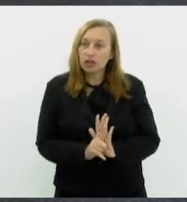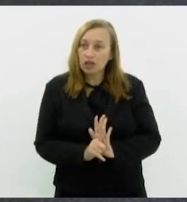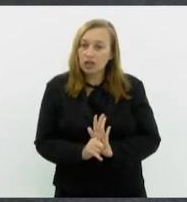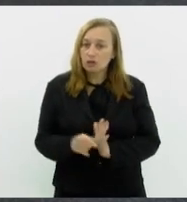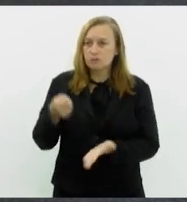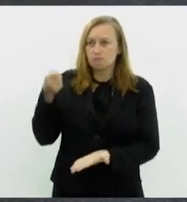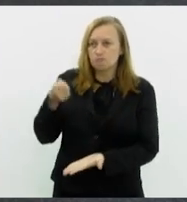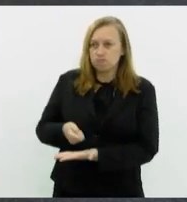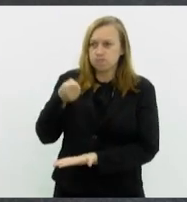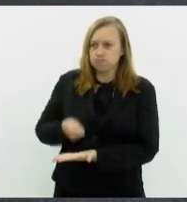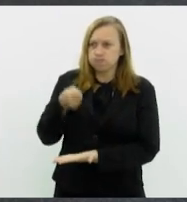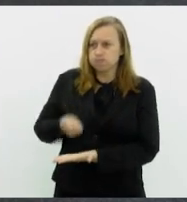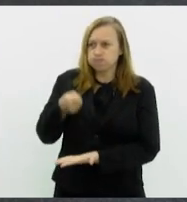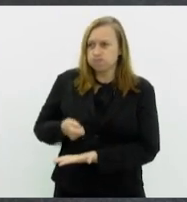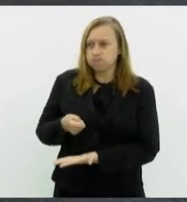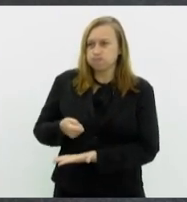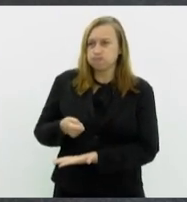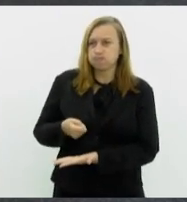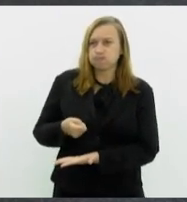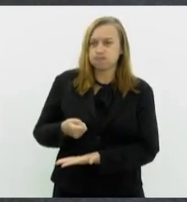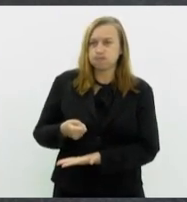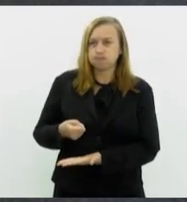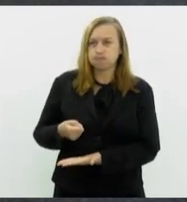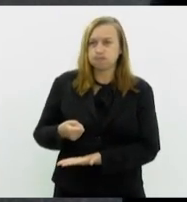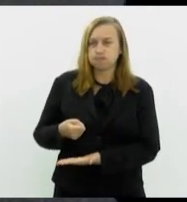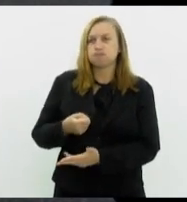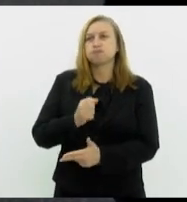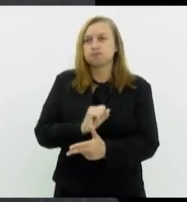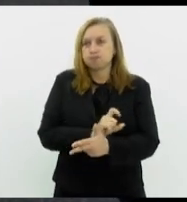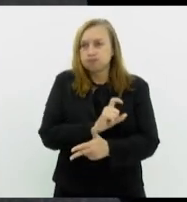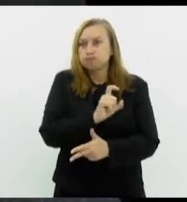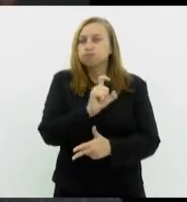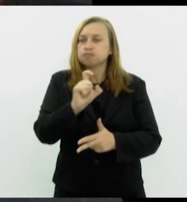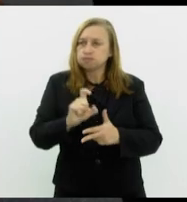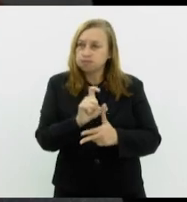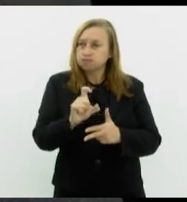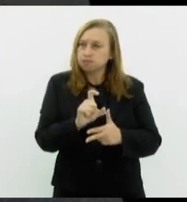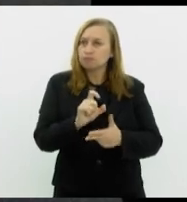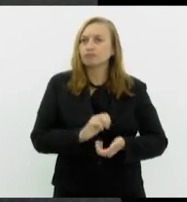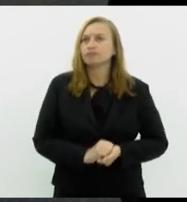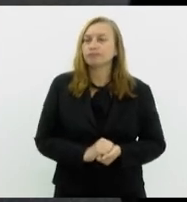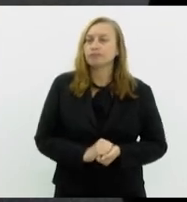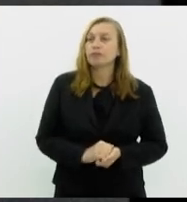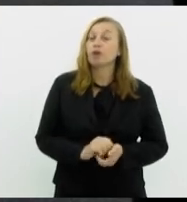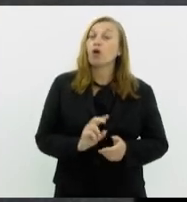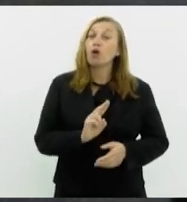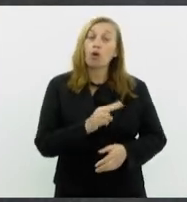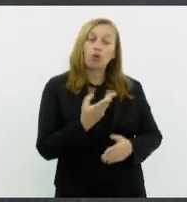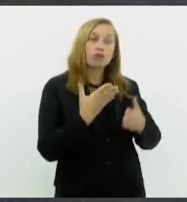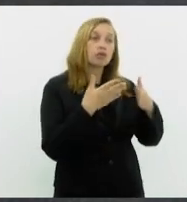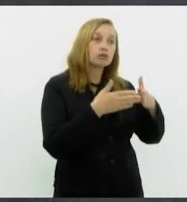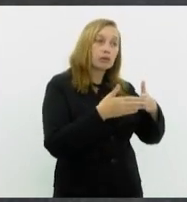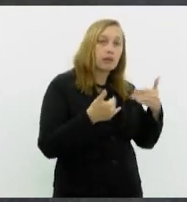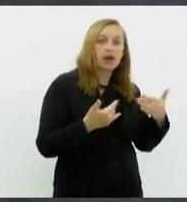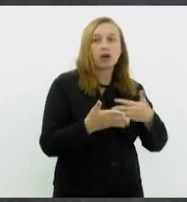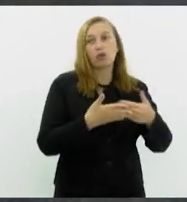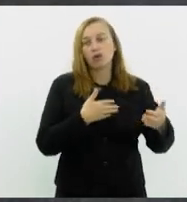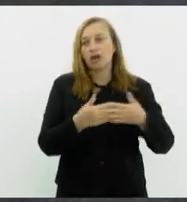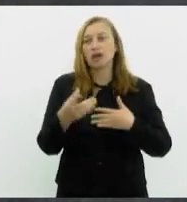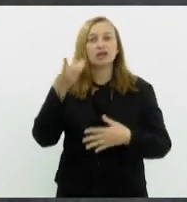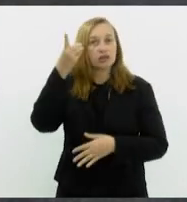impõe ao Poder Executivo, onde a gente determina algo, e quando a gente pede. E qualquer deputado e